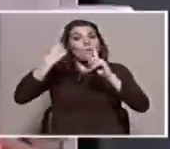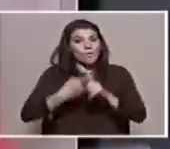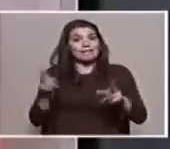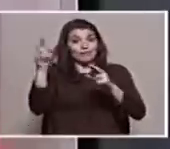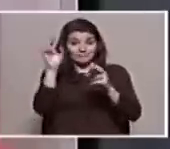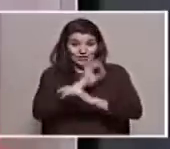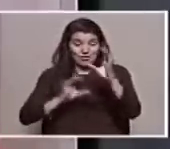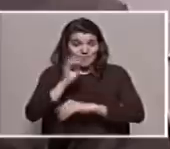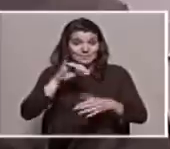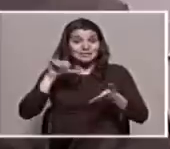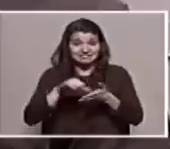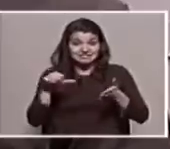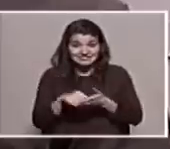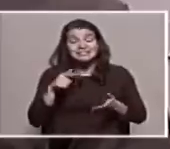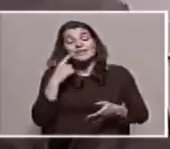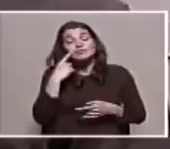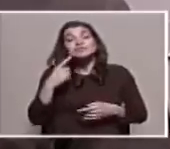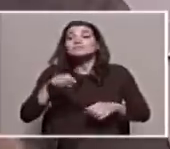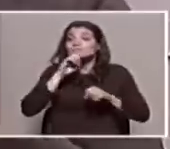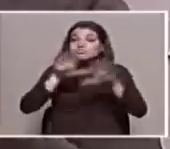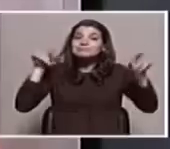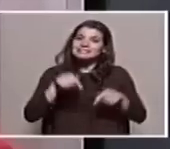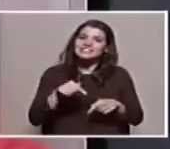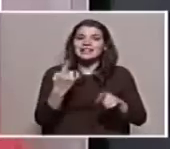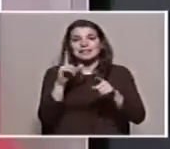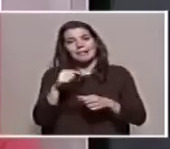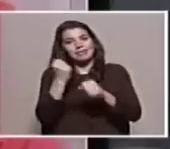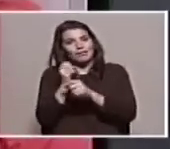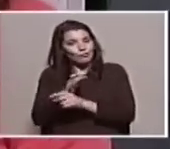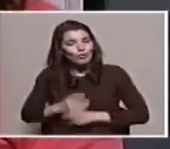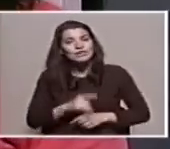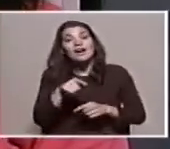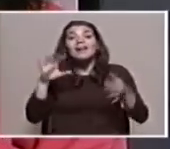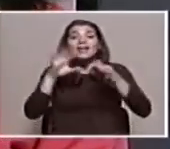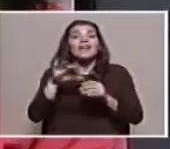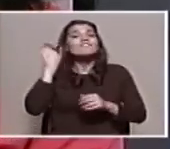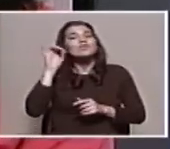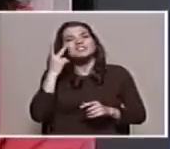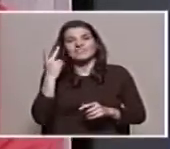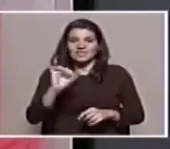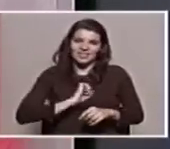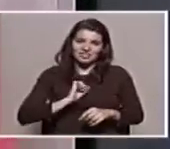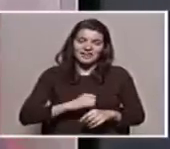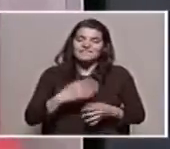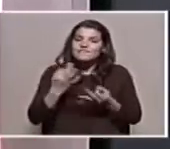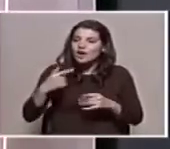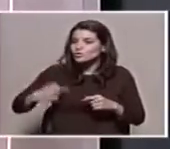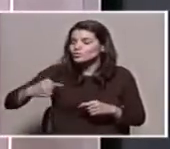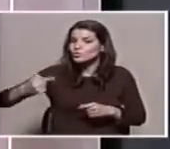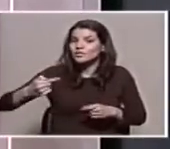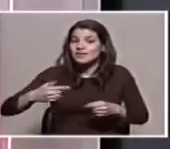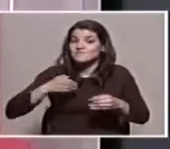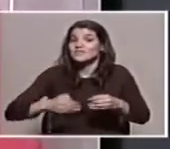investimento ativo divulgar ao máximo este e outros trabalhos que tenham a ver com esta valorização da nossa vida que todos os dias de facto caminha para o